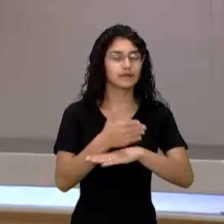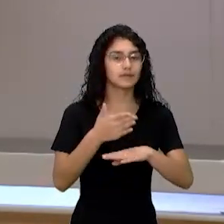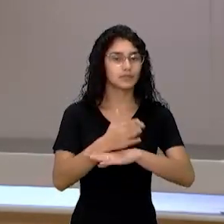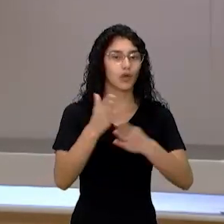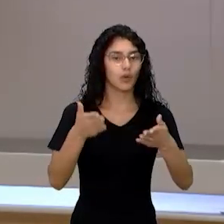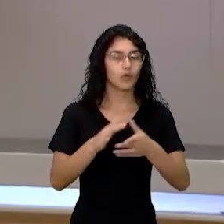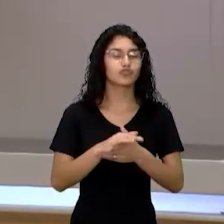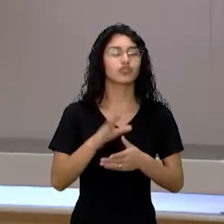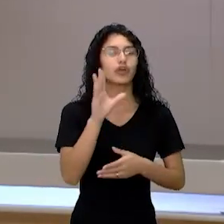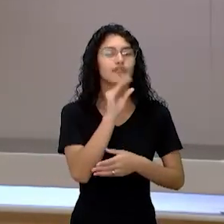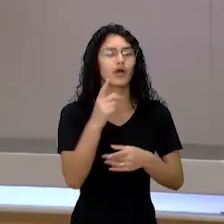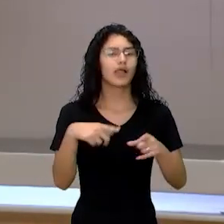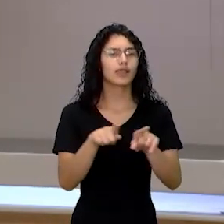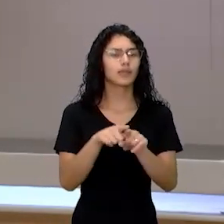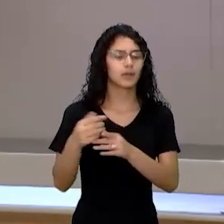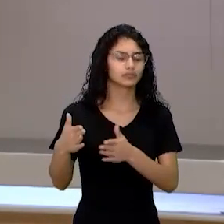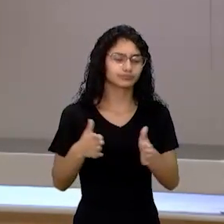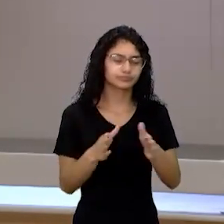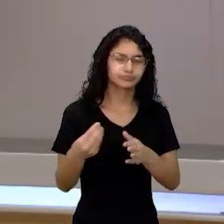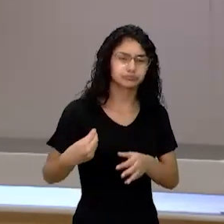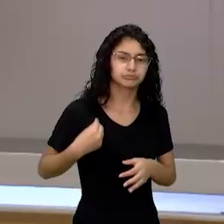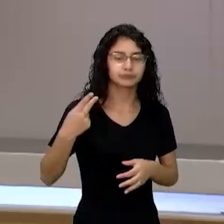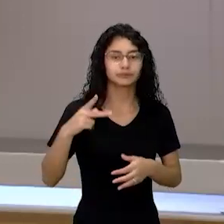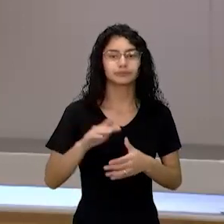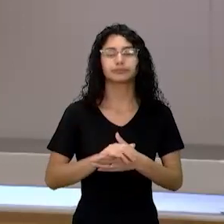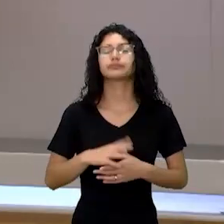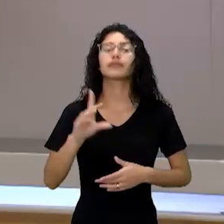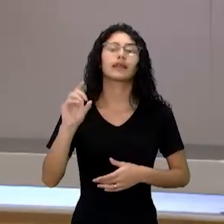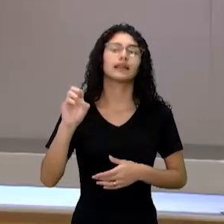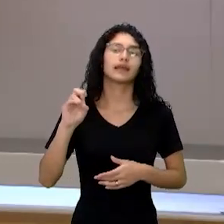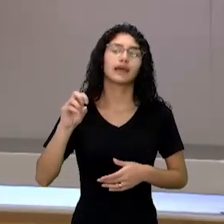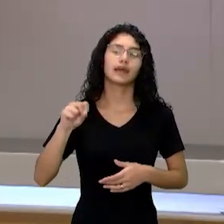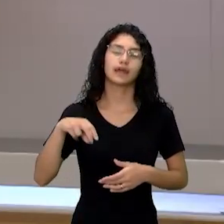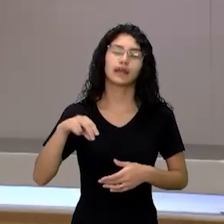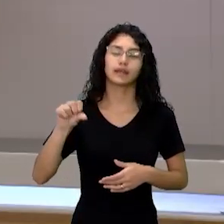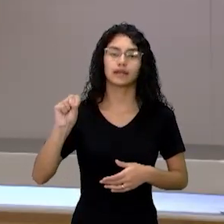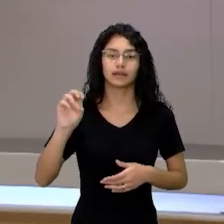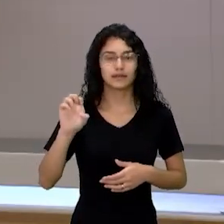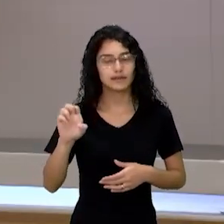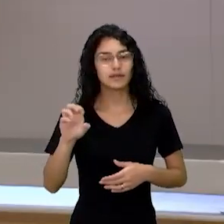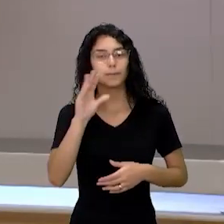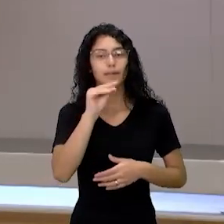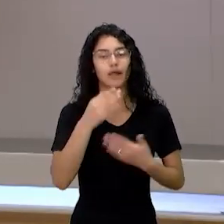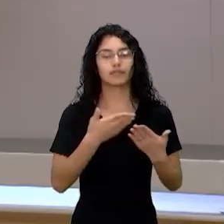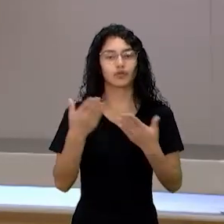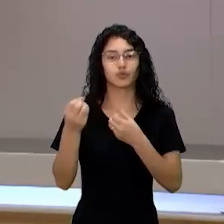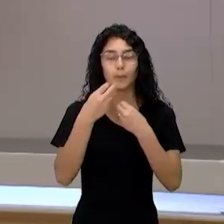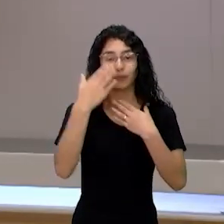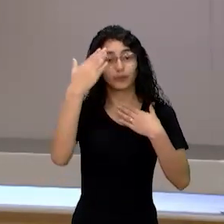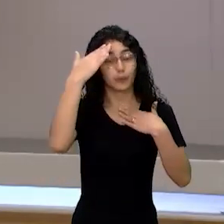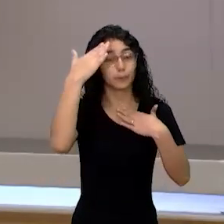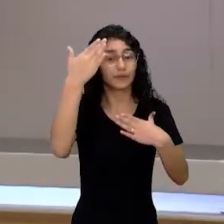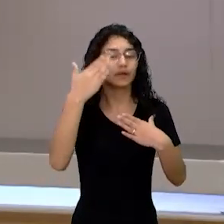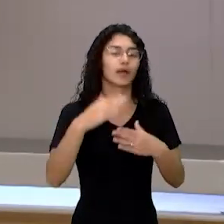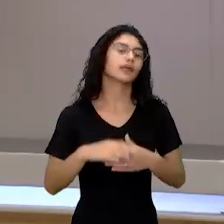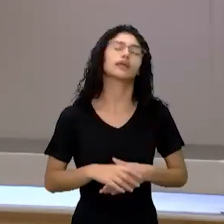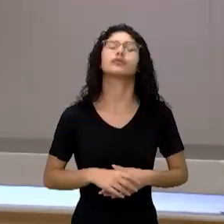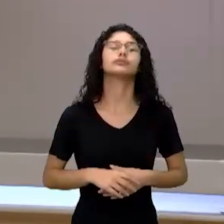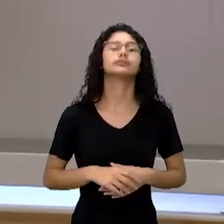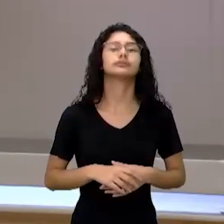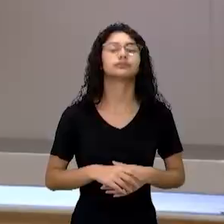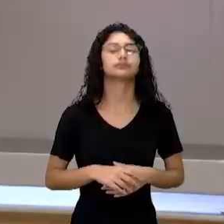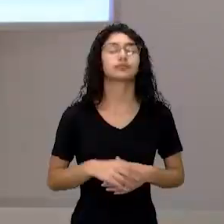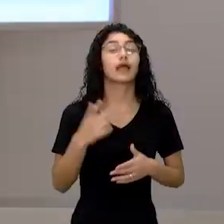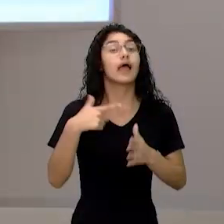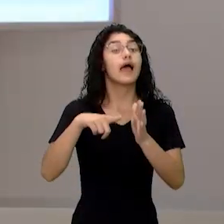contar um pouco também da sua trajetória. Denise, a palavra é sua e, mais uma vez, muito, muito obrigada por você estar aqui.